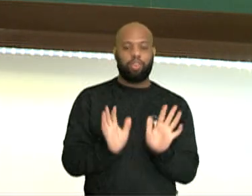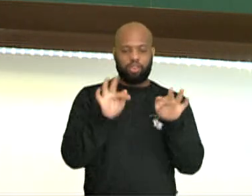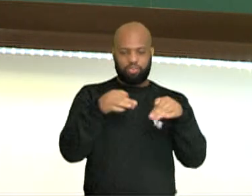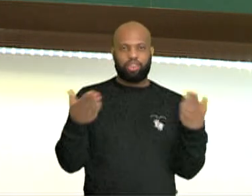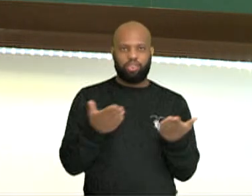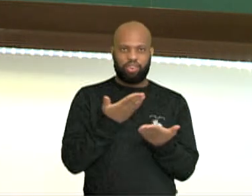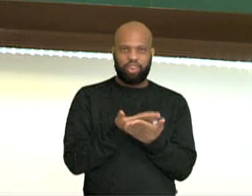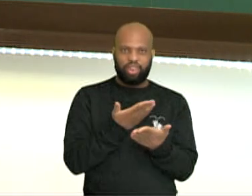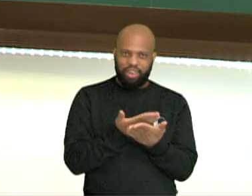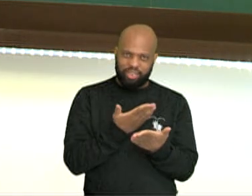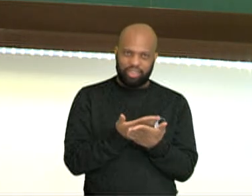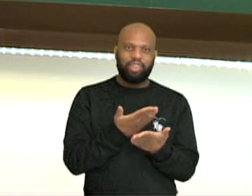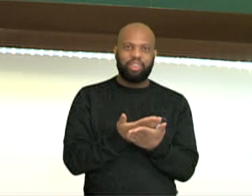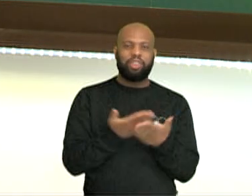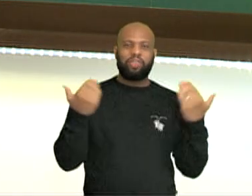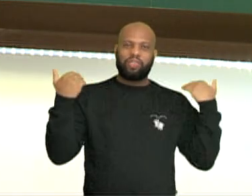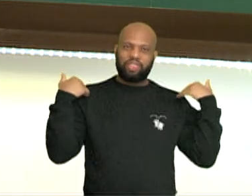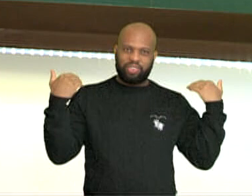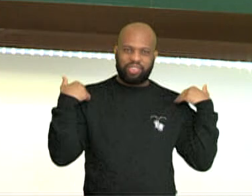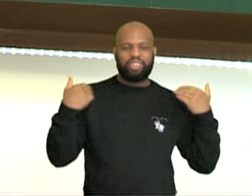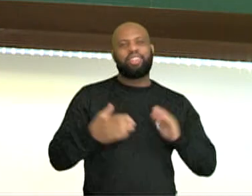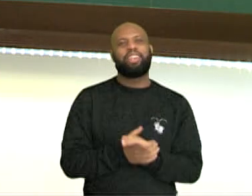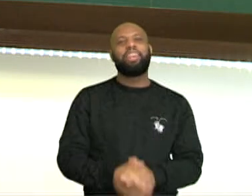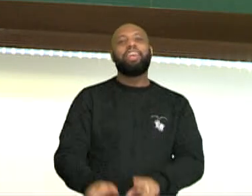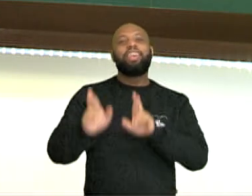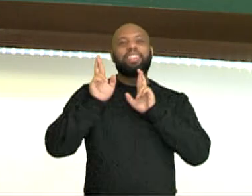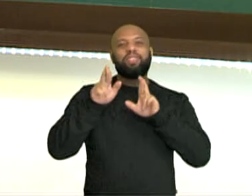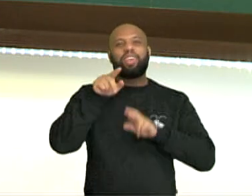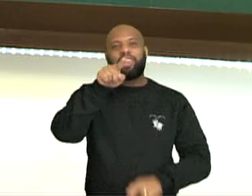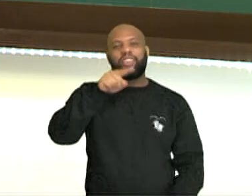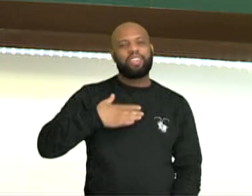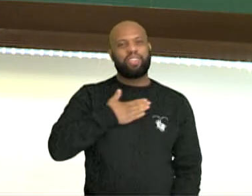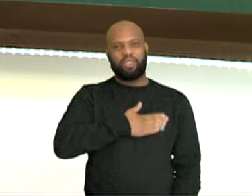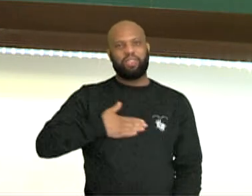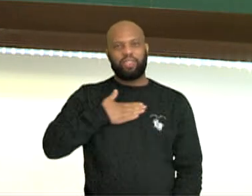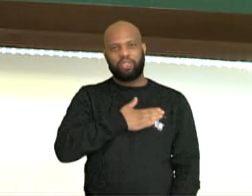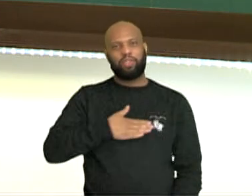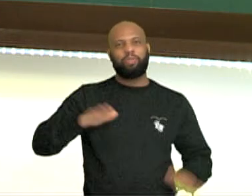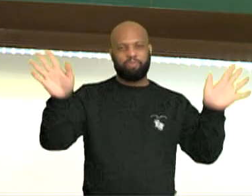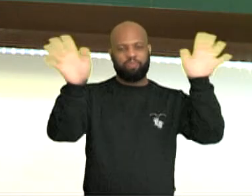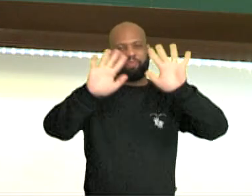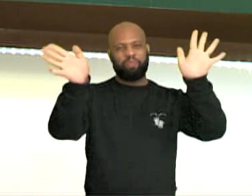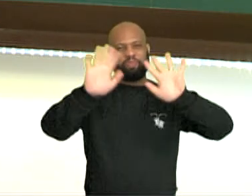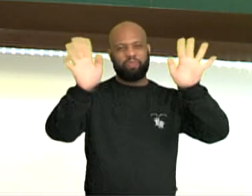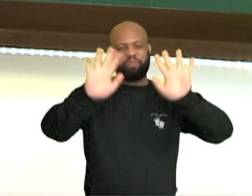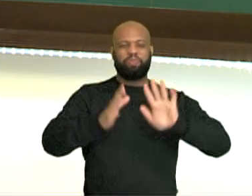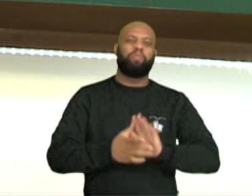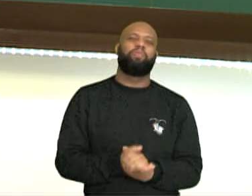finalizamos mais uma aula de Educação Física. Eu espero que vocês tenham gostado e até breve.